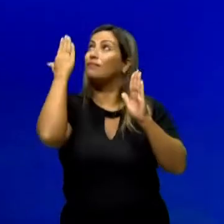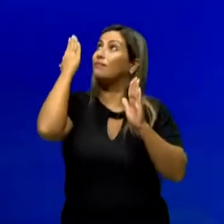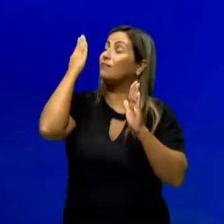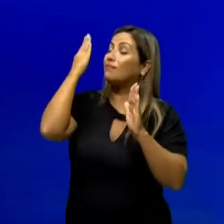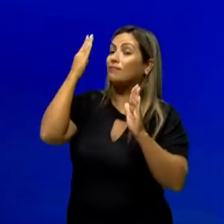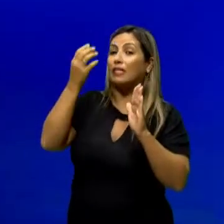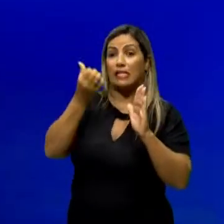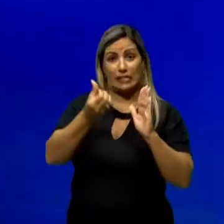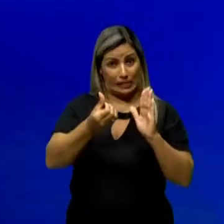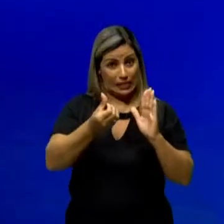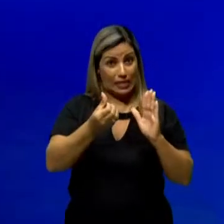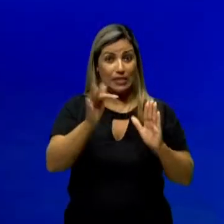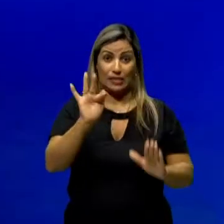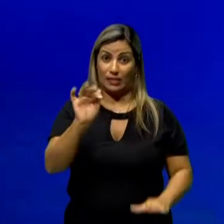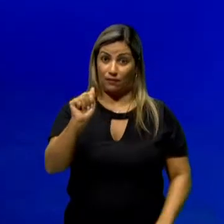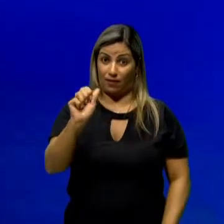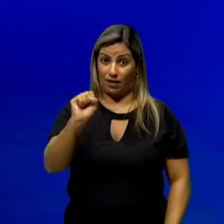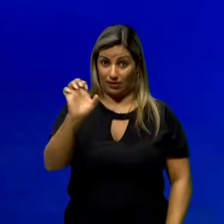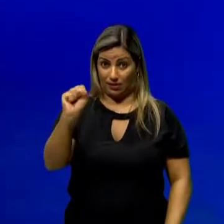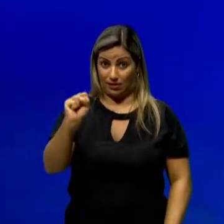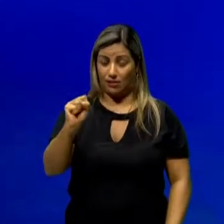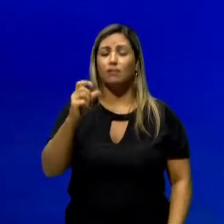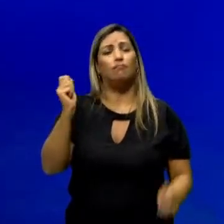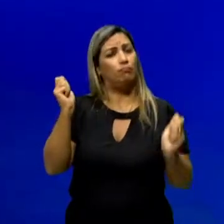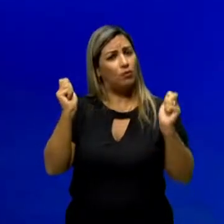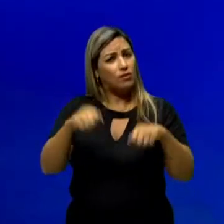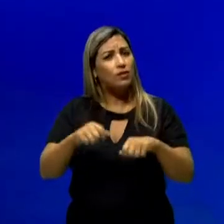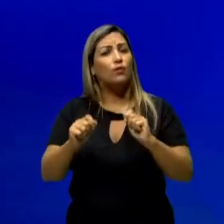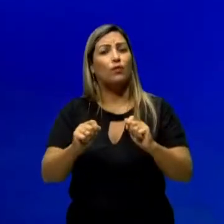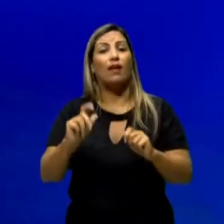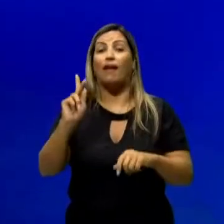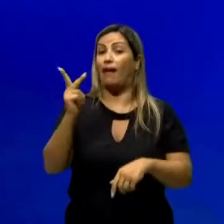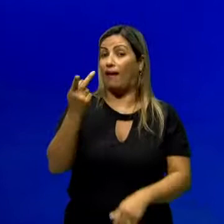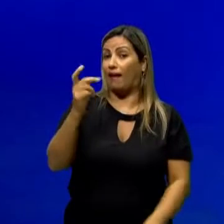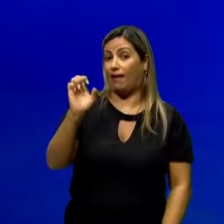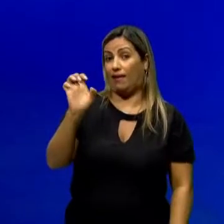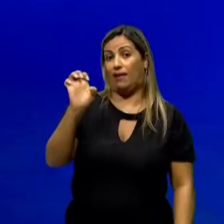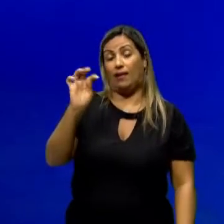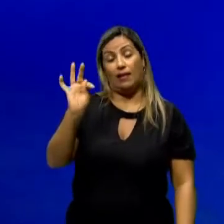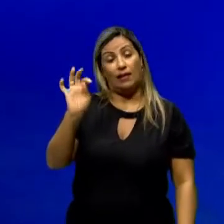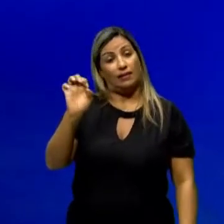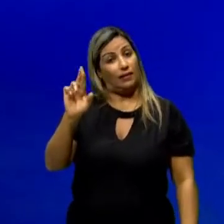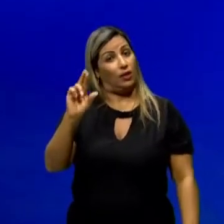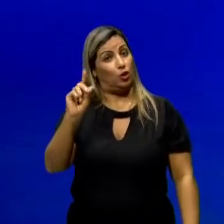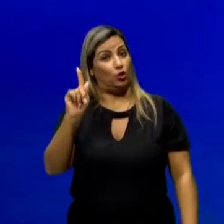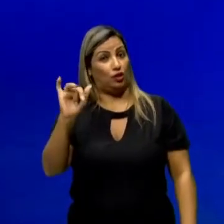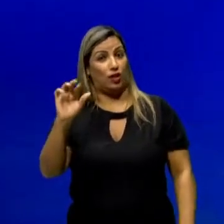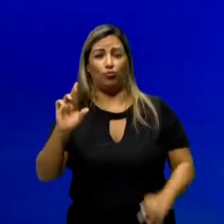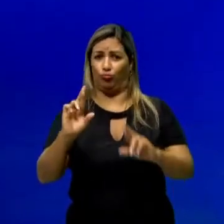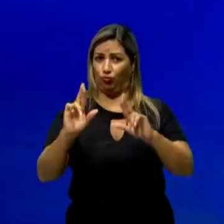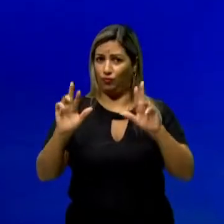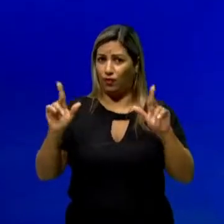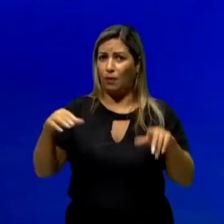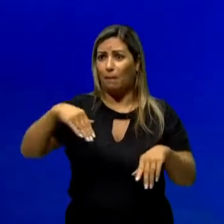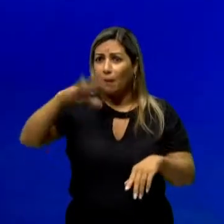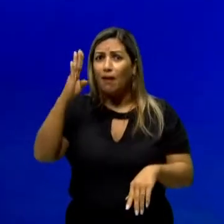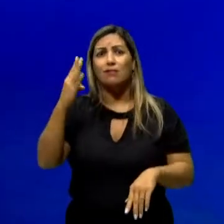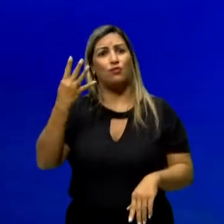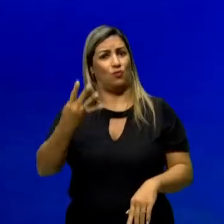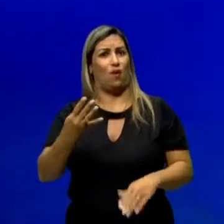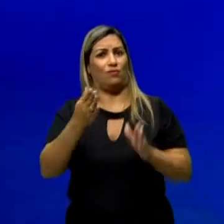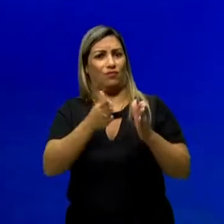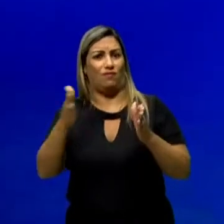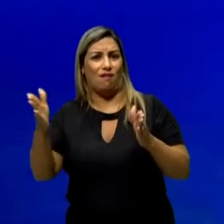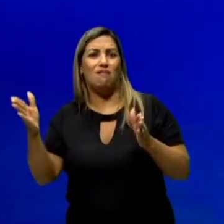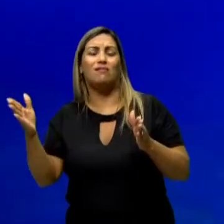fases permitem classificar o meu sistema, então, como heterogêneo. Por ele ter mais de 4 fases, eu chamo